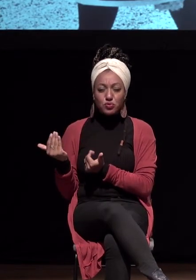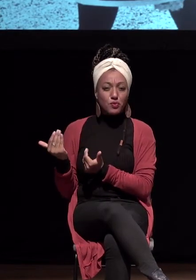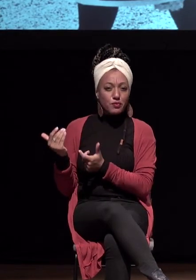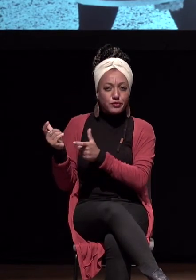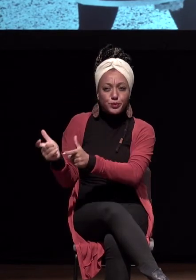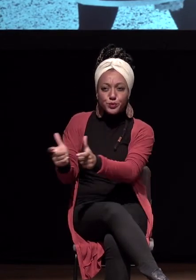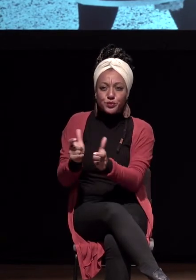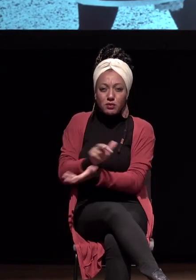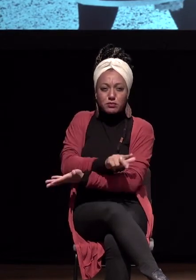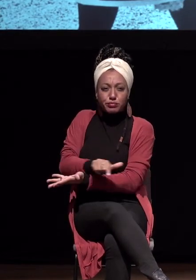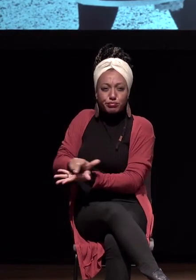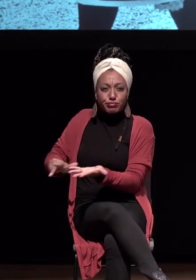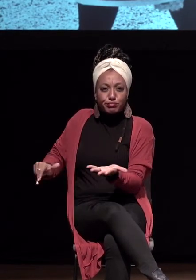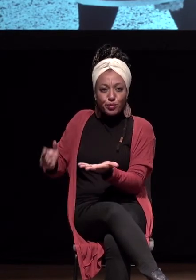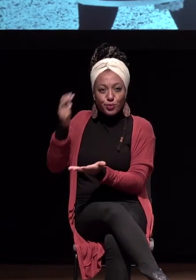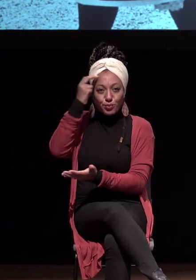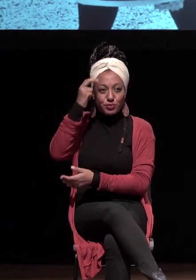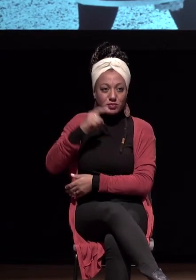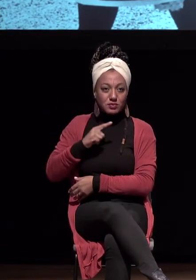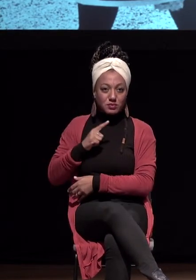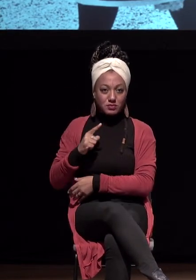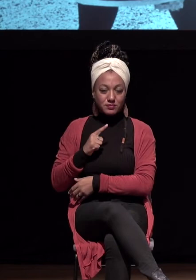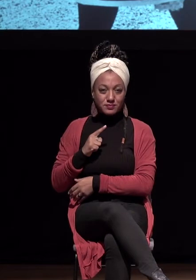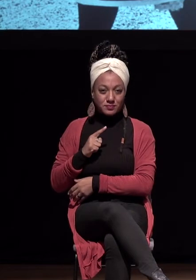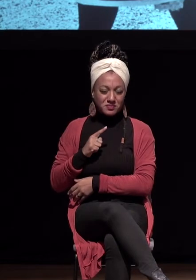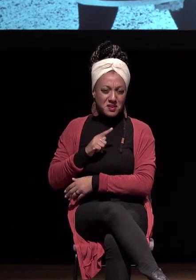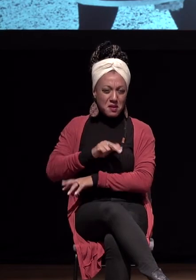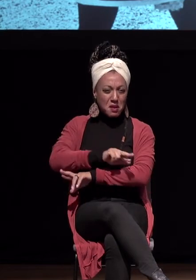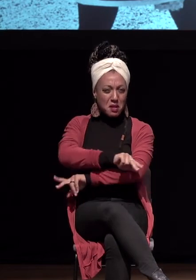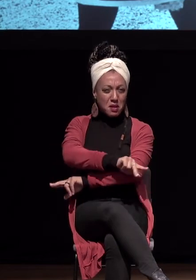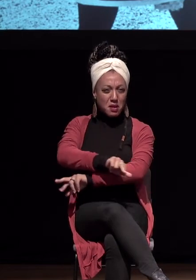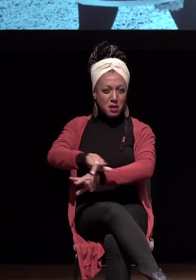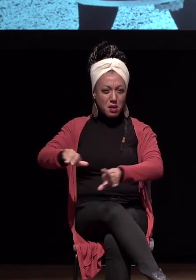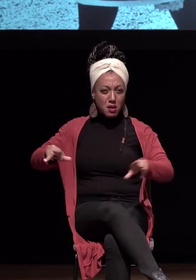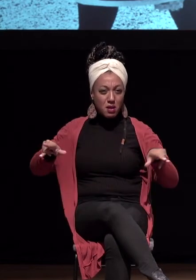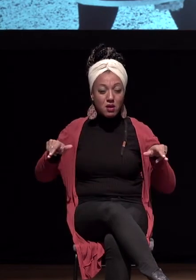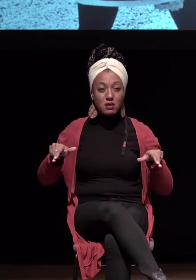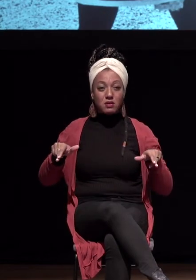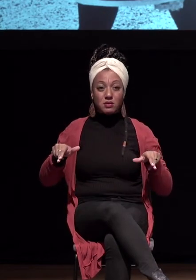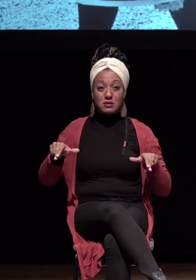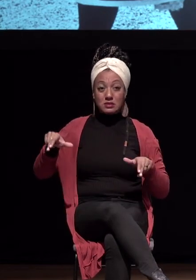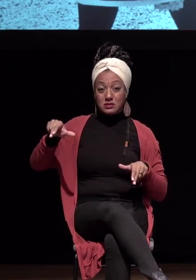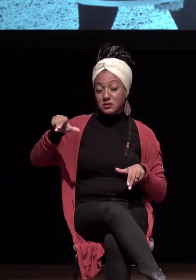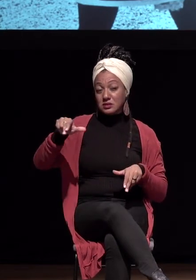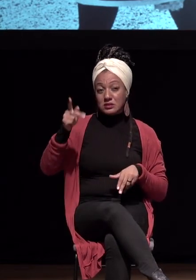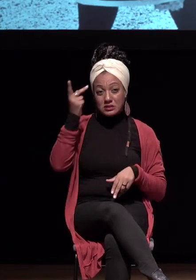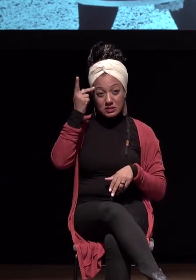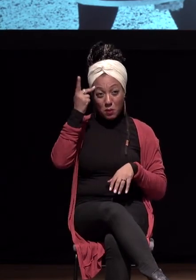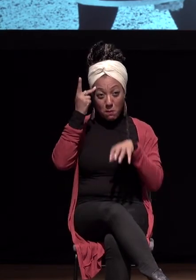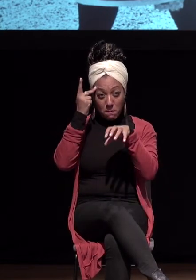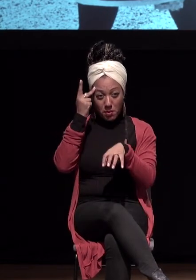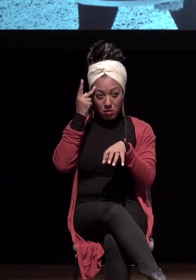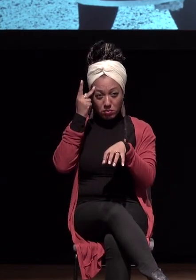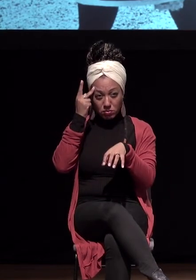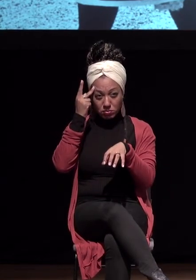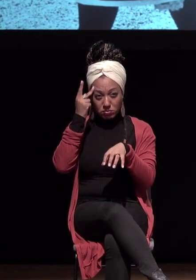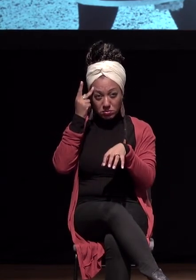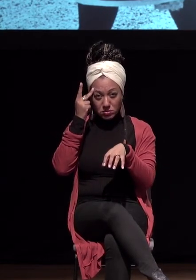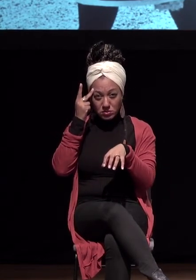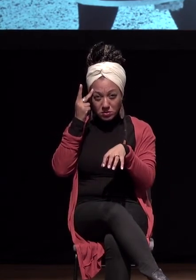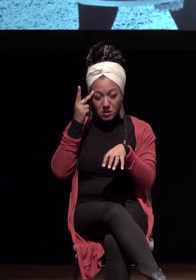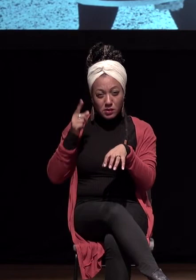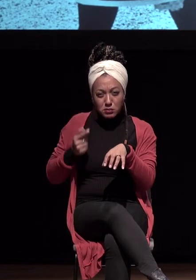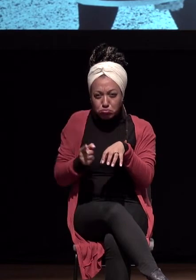os cantos. Tem uma rede de cultura muito grande em toda a borda de São Paulo, em toda né, a dita periferia de São Paulo, que muitas vezes